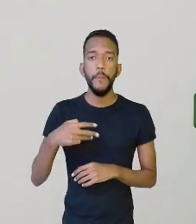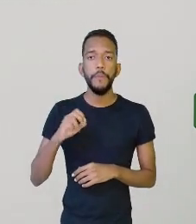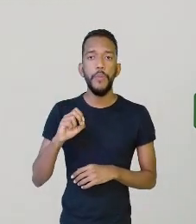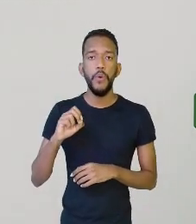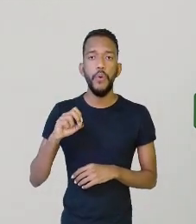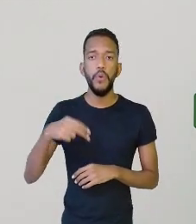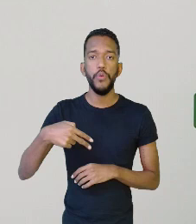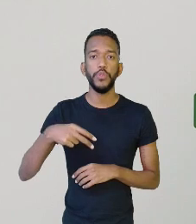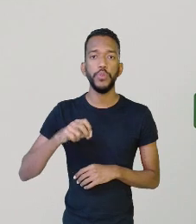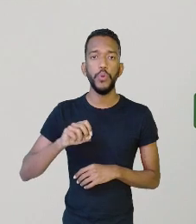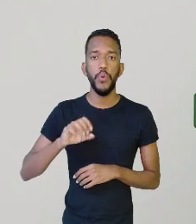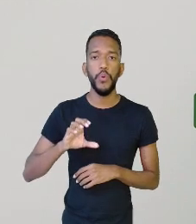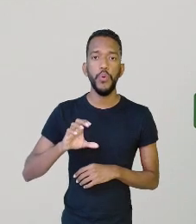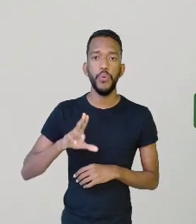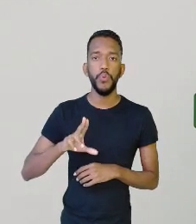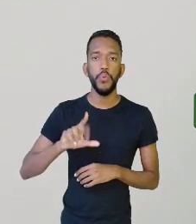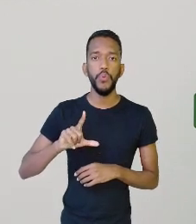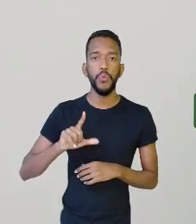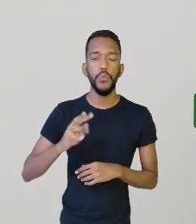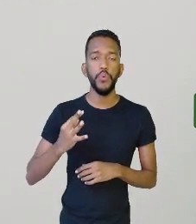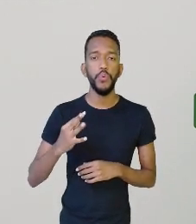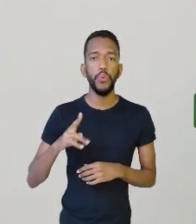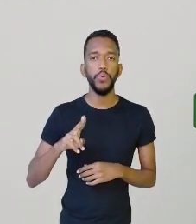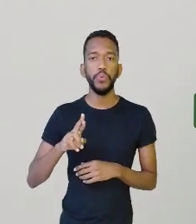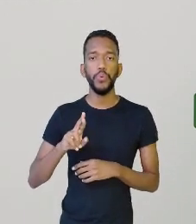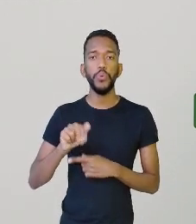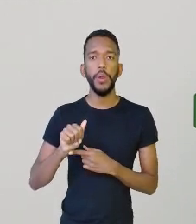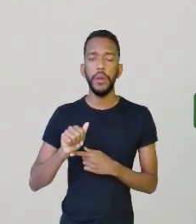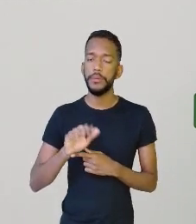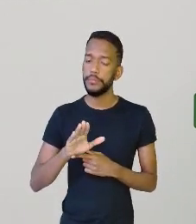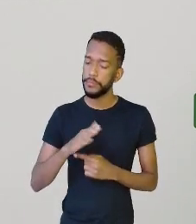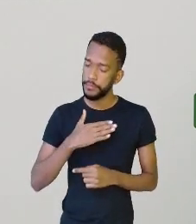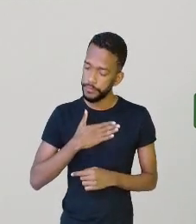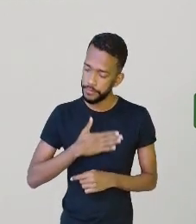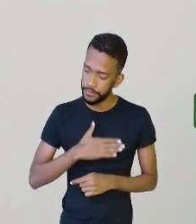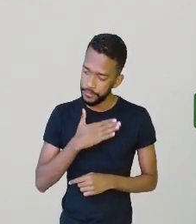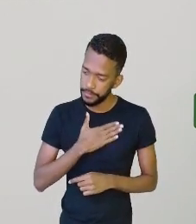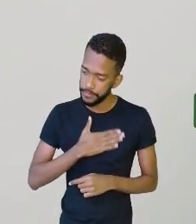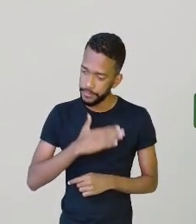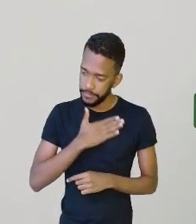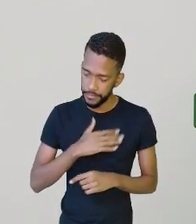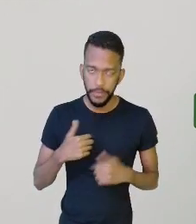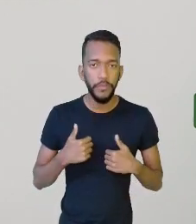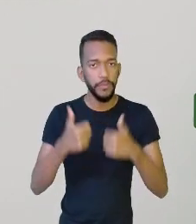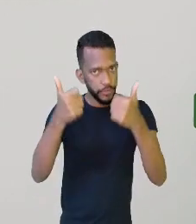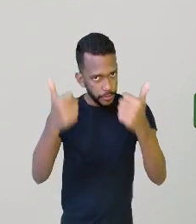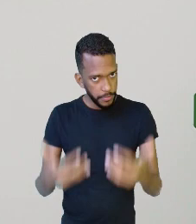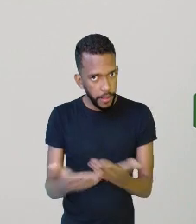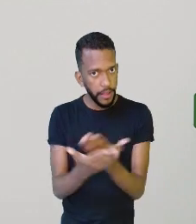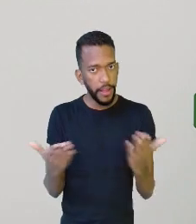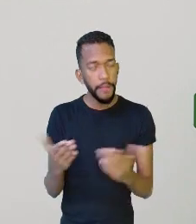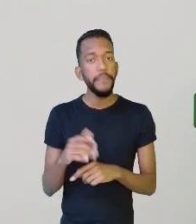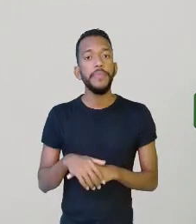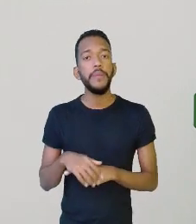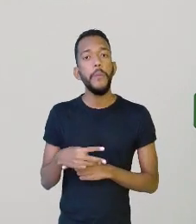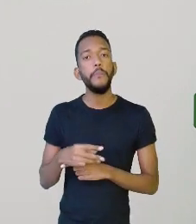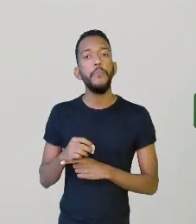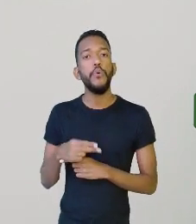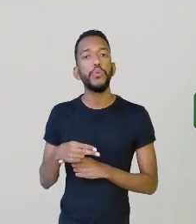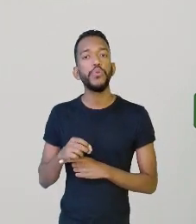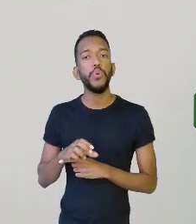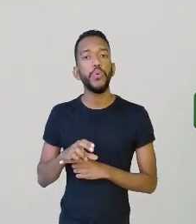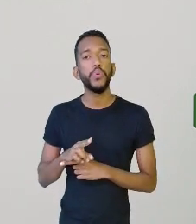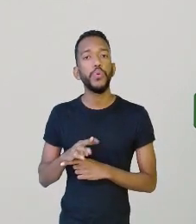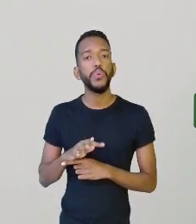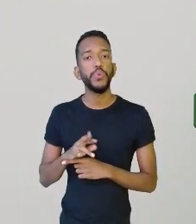é monocultura, professor? Relaxa o coração, eu vou te dizer. Monocultura é aquela que trabalha com